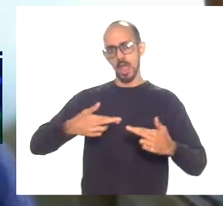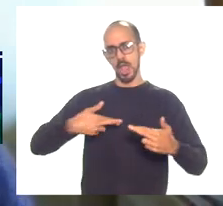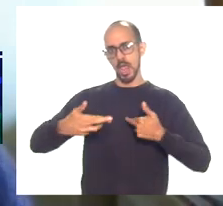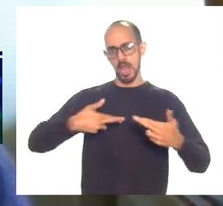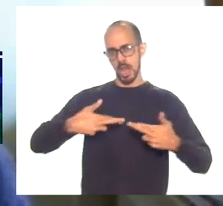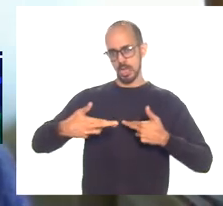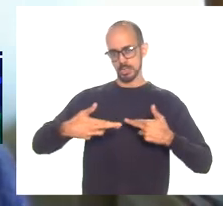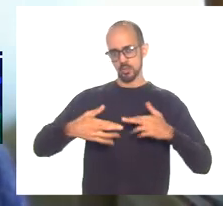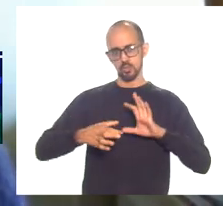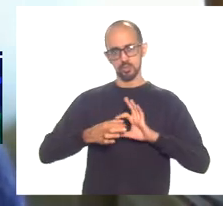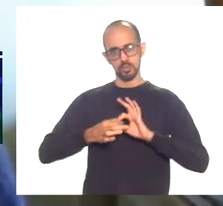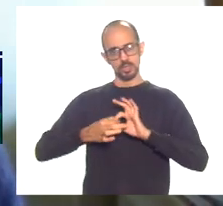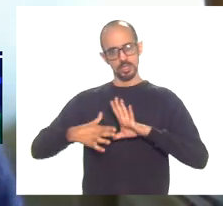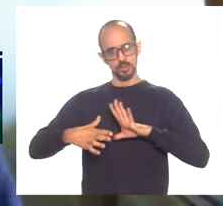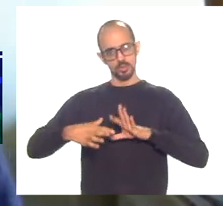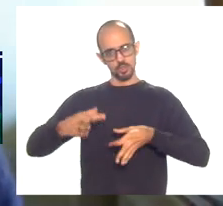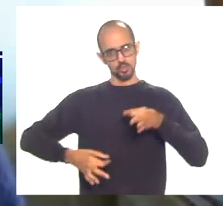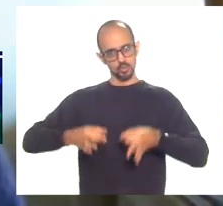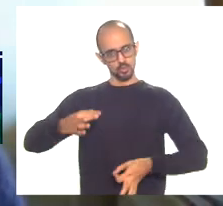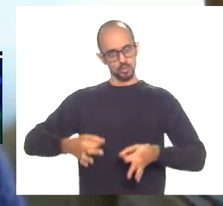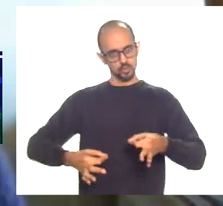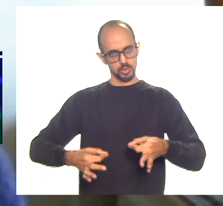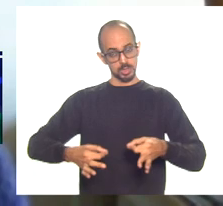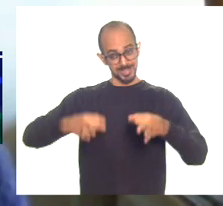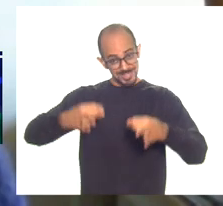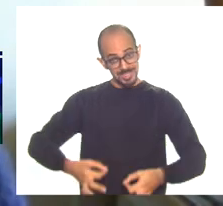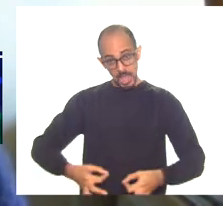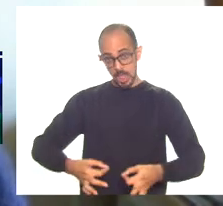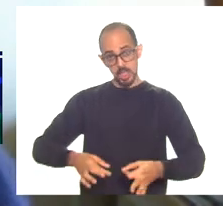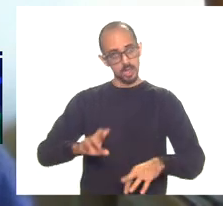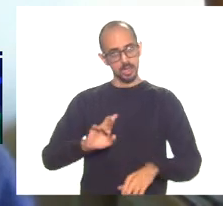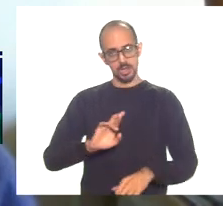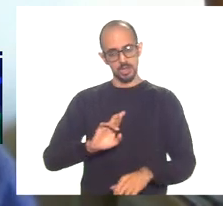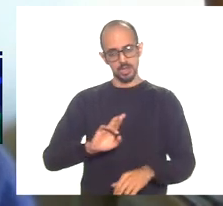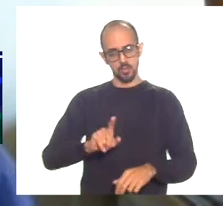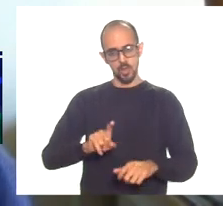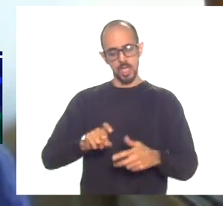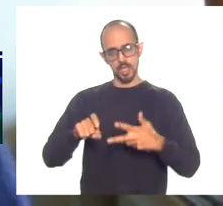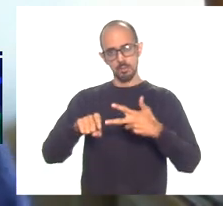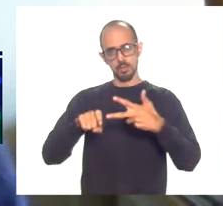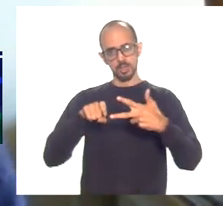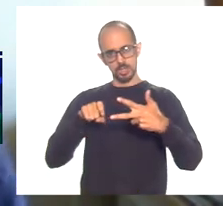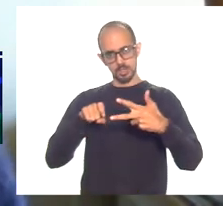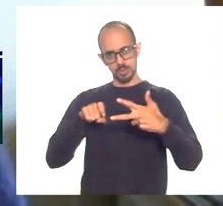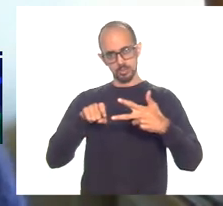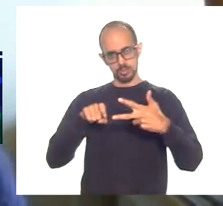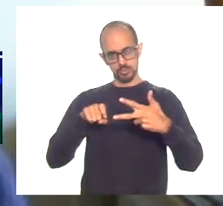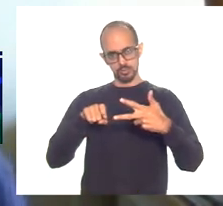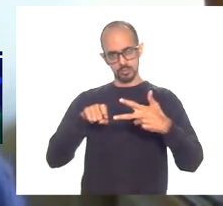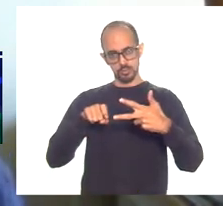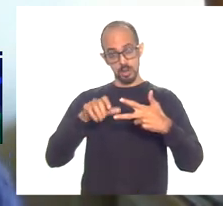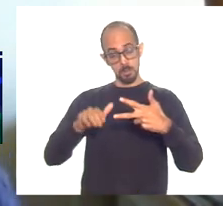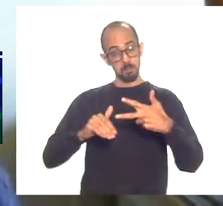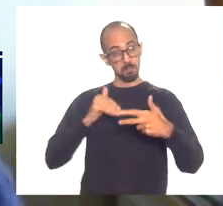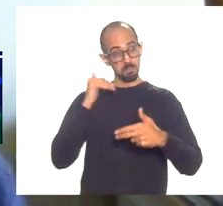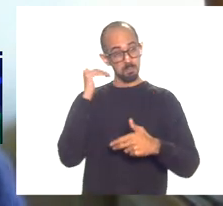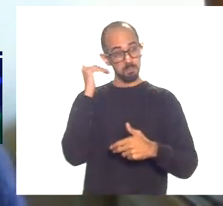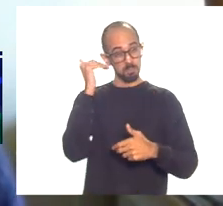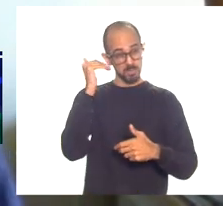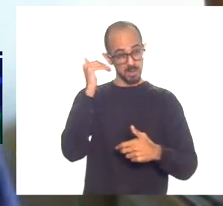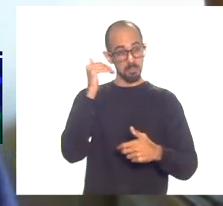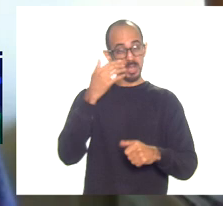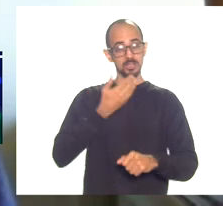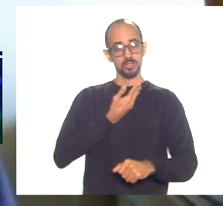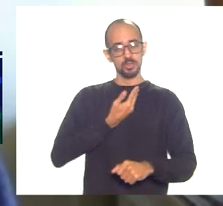e democrática Justa e correta que o poder executivo ainda mais o governador